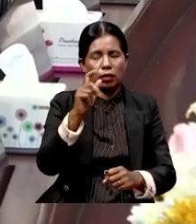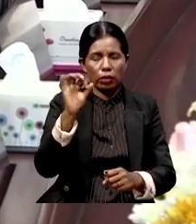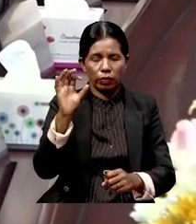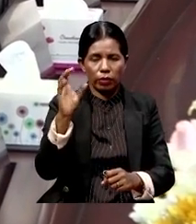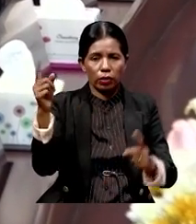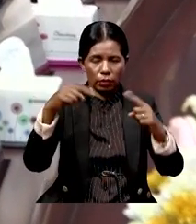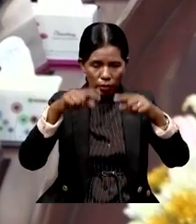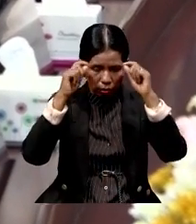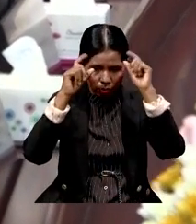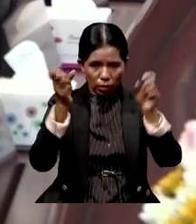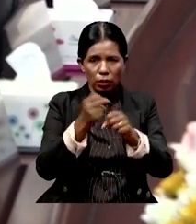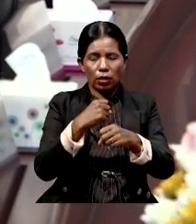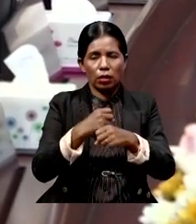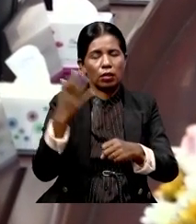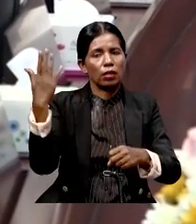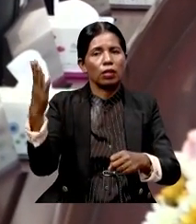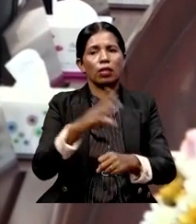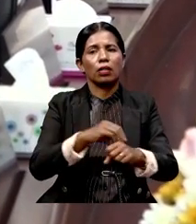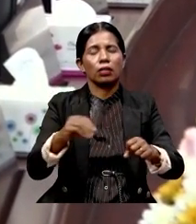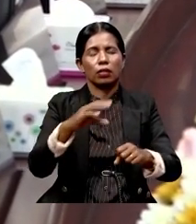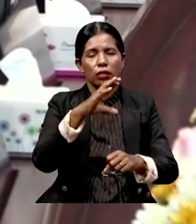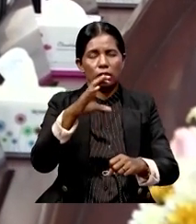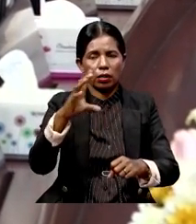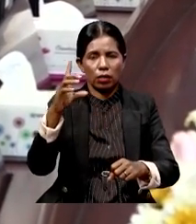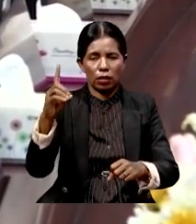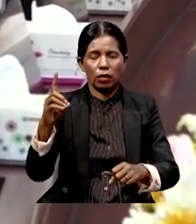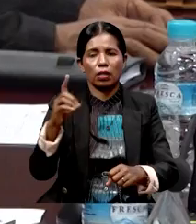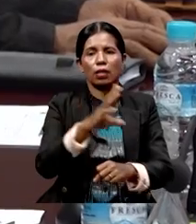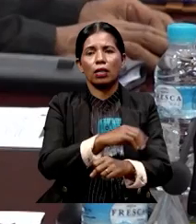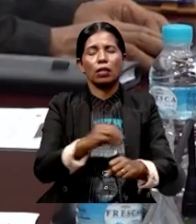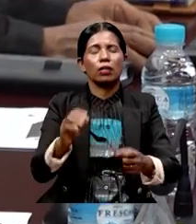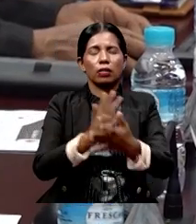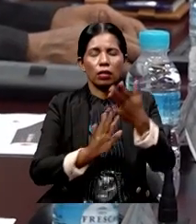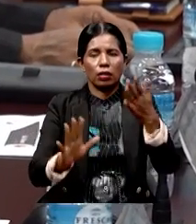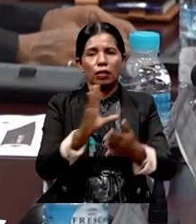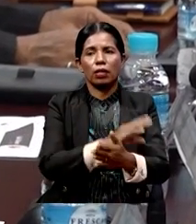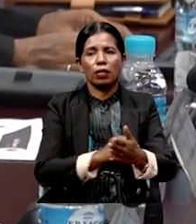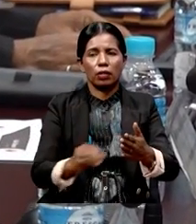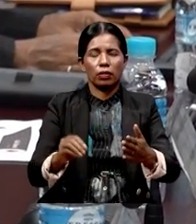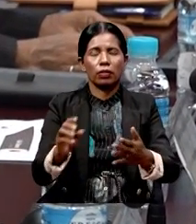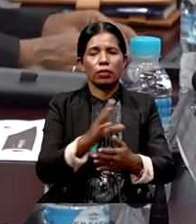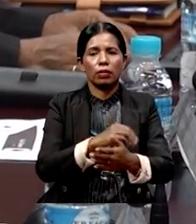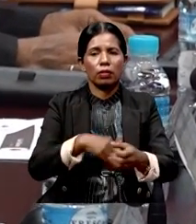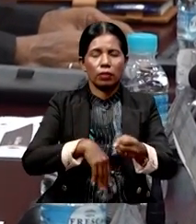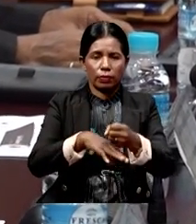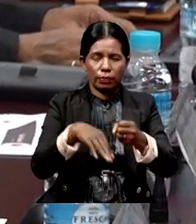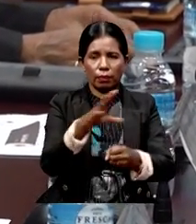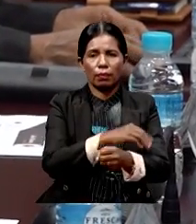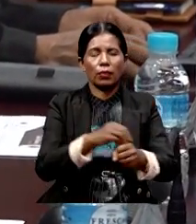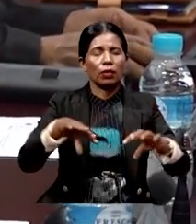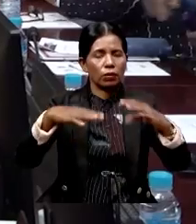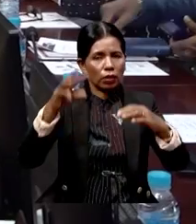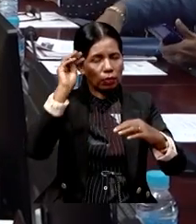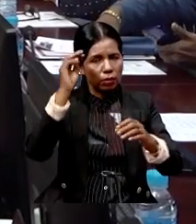Timor-Leste ne se halau ia sede Conselho Combatentes Libertação Nacional ho cerimônia solene no Festival Futsal. Além de ne, Conselho